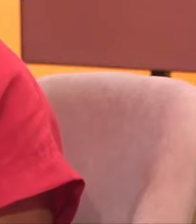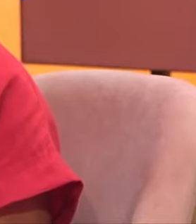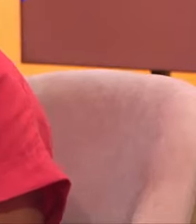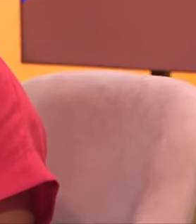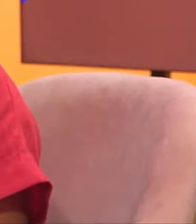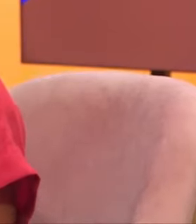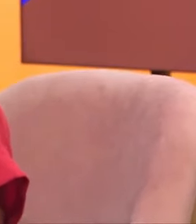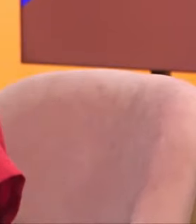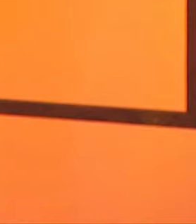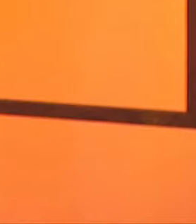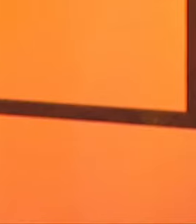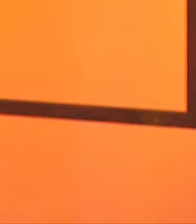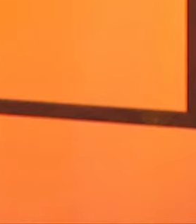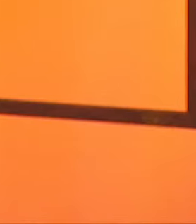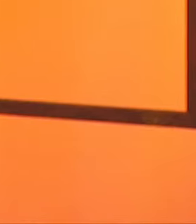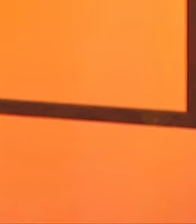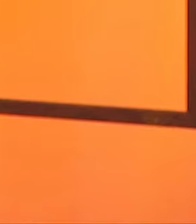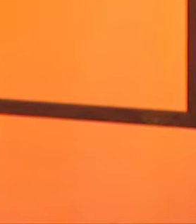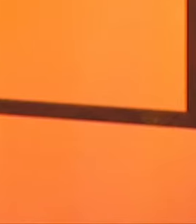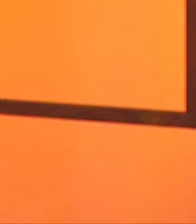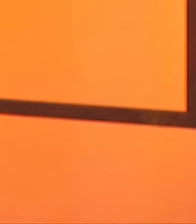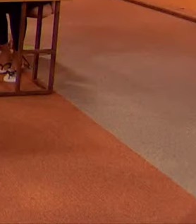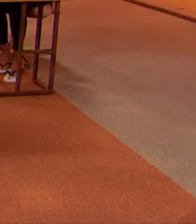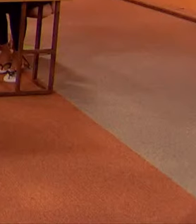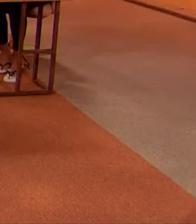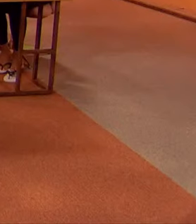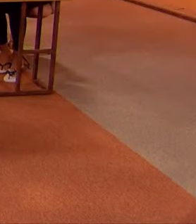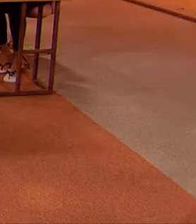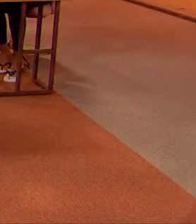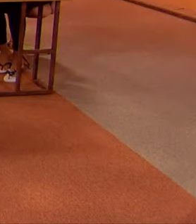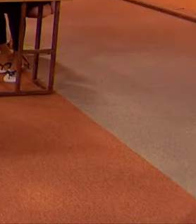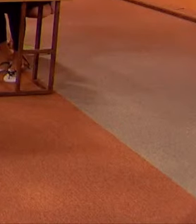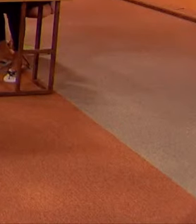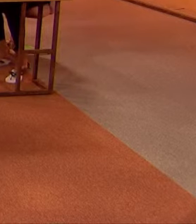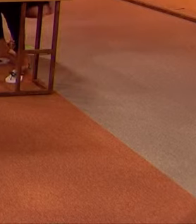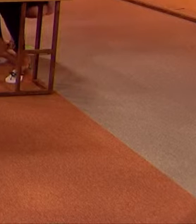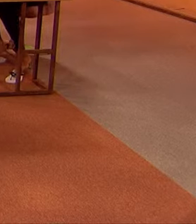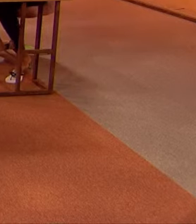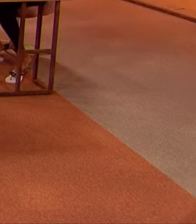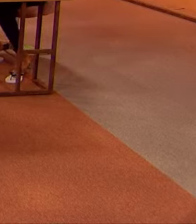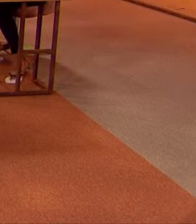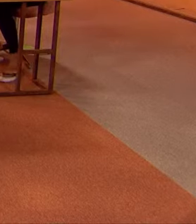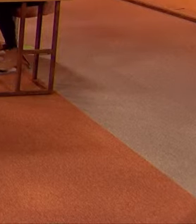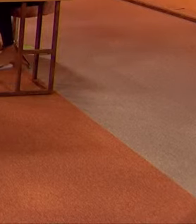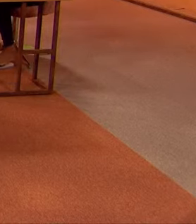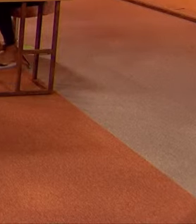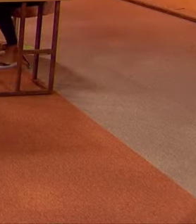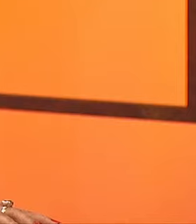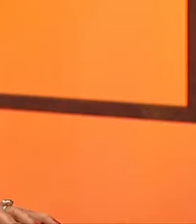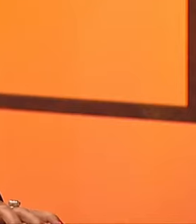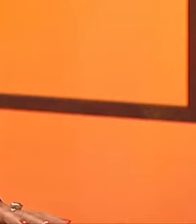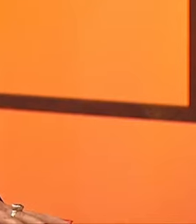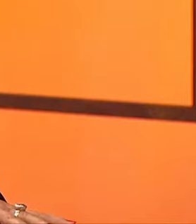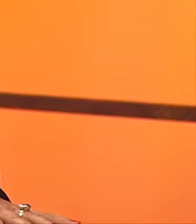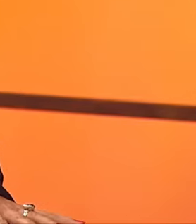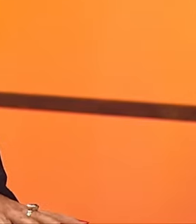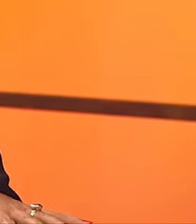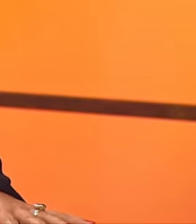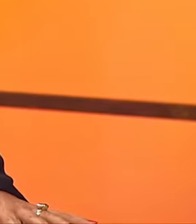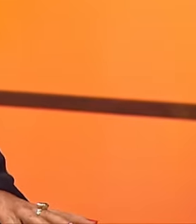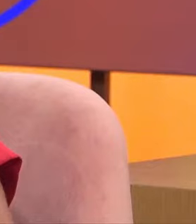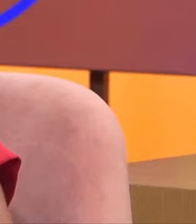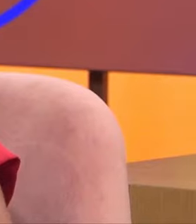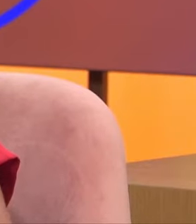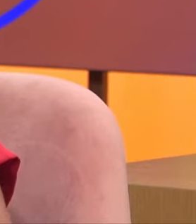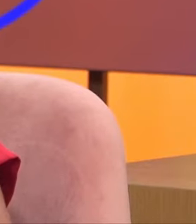Gente, mas eu tô na sexta prestação da blusa. Tá na sexta prestação, minha irmãzinha, é? Desse jeito. Mas, gente, sabe onde eu conheci Cissa?